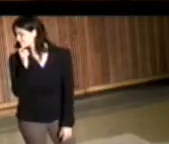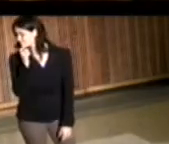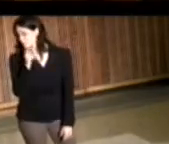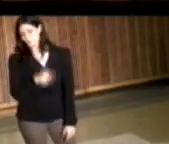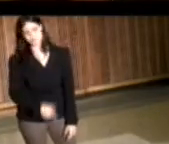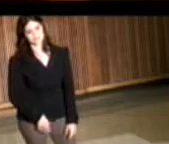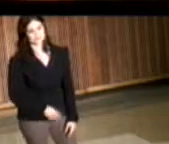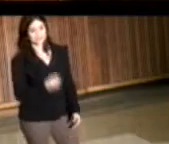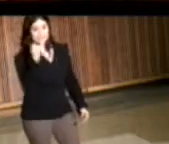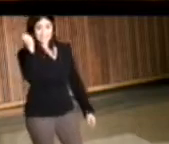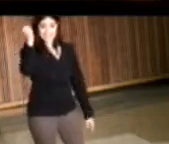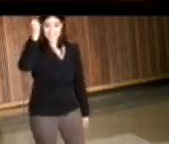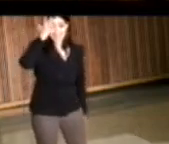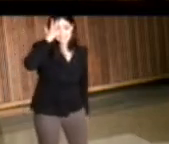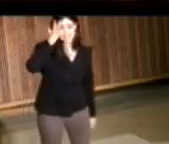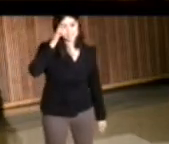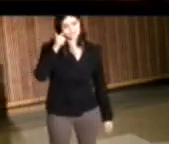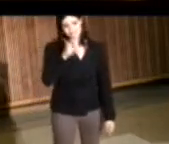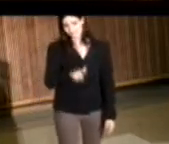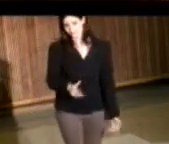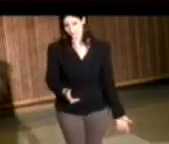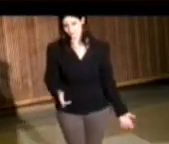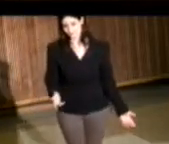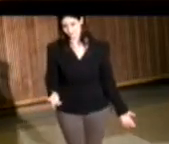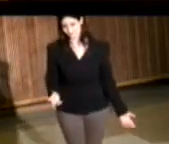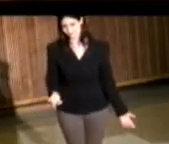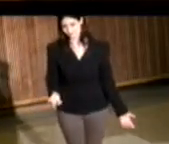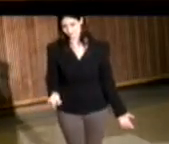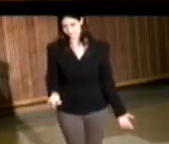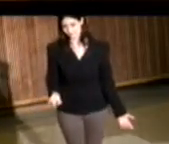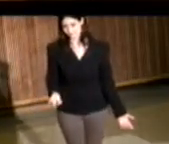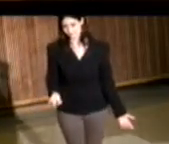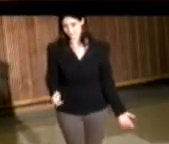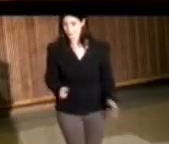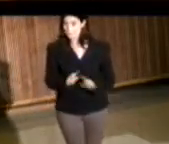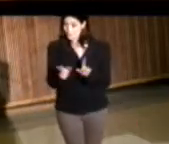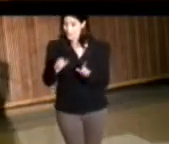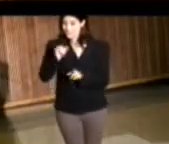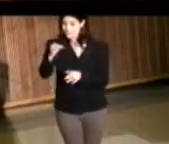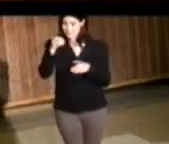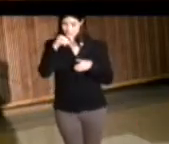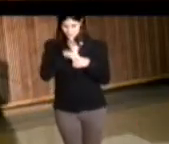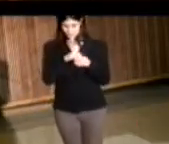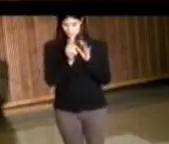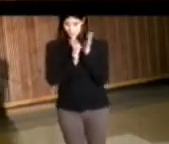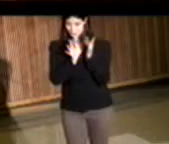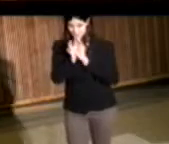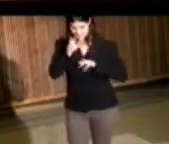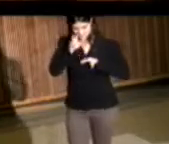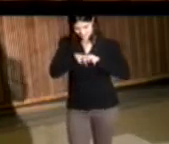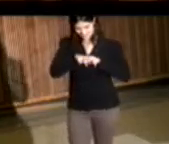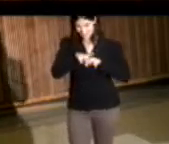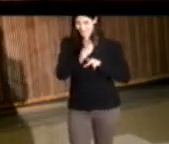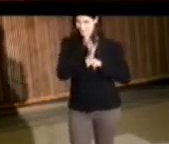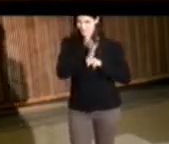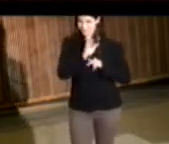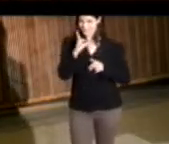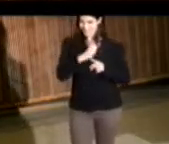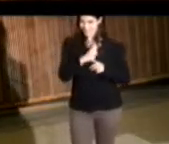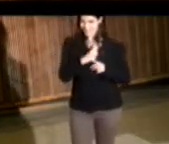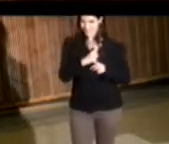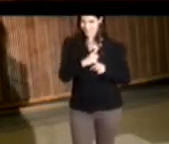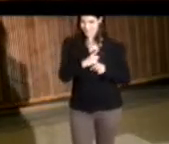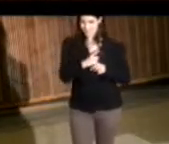derramar graça. Mas se Jesus está lá entronizado no nosso coração, Ele vai dizer: filho, lembra o que eu já fiz por